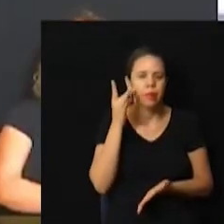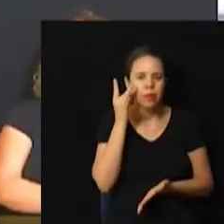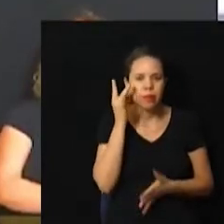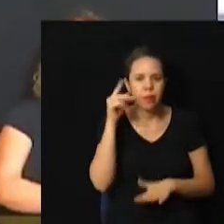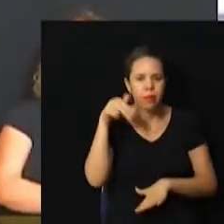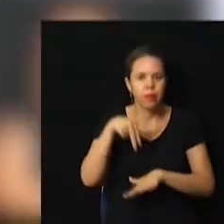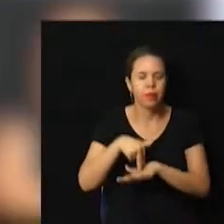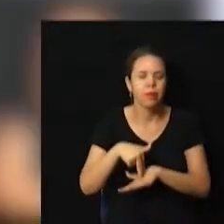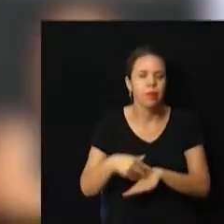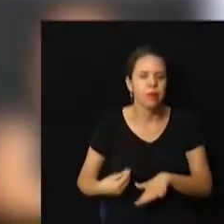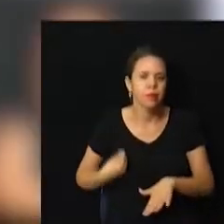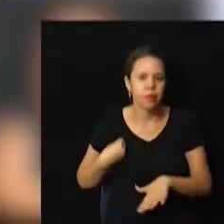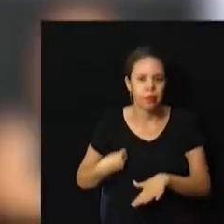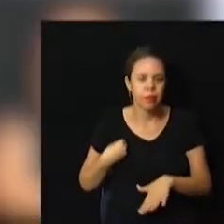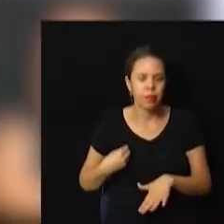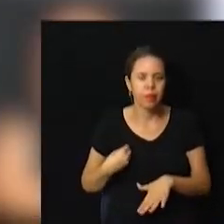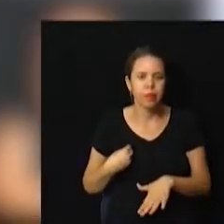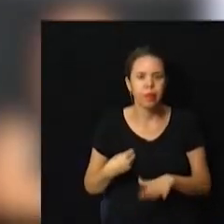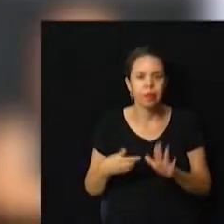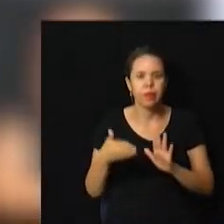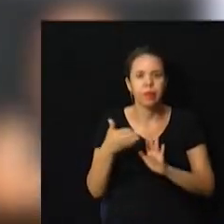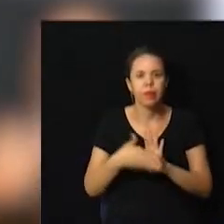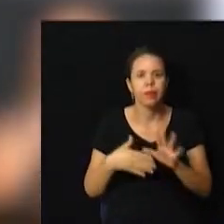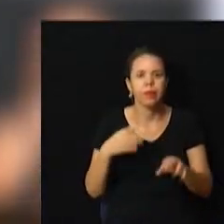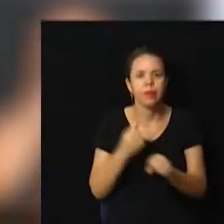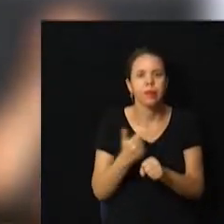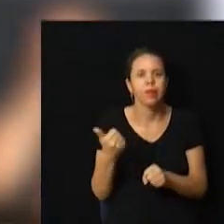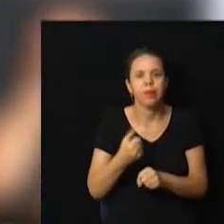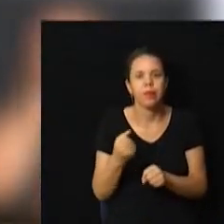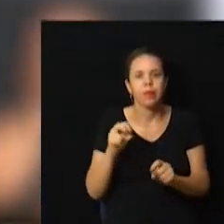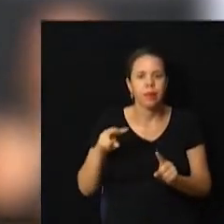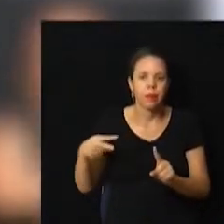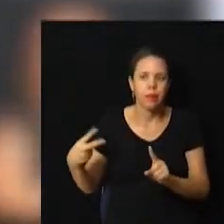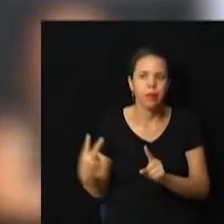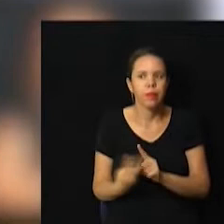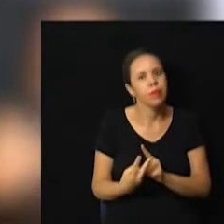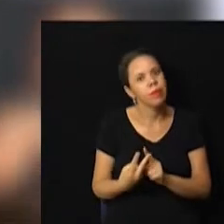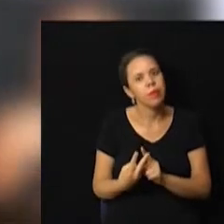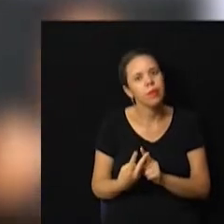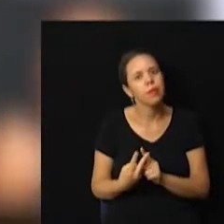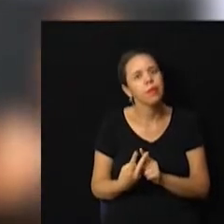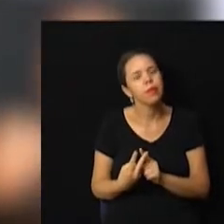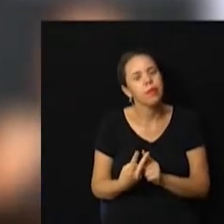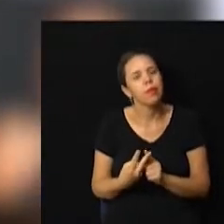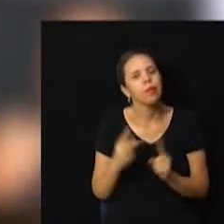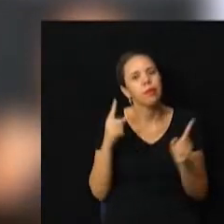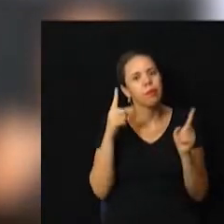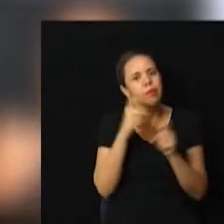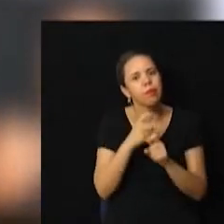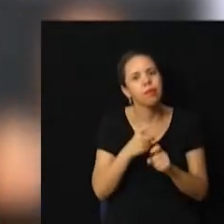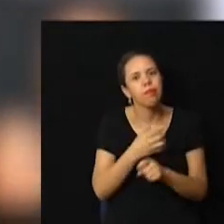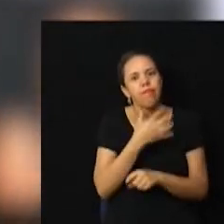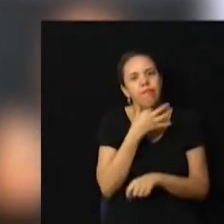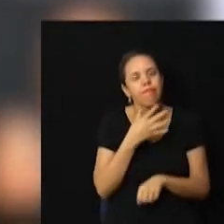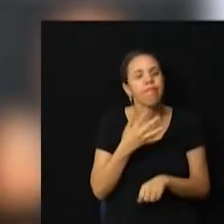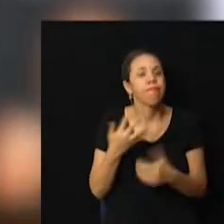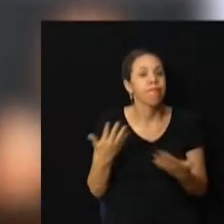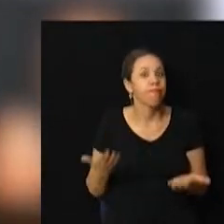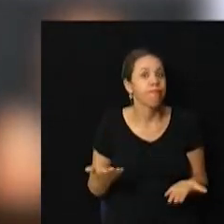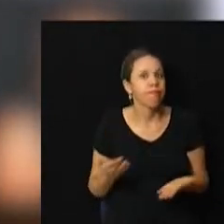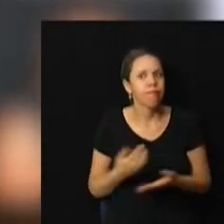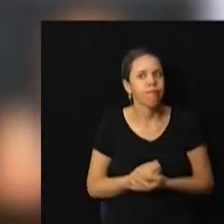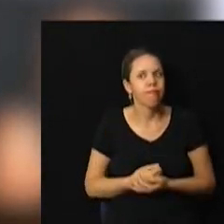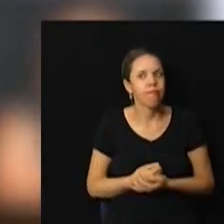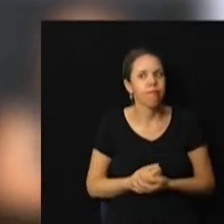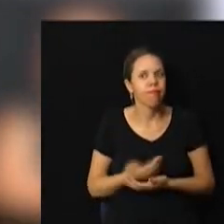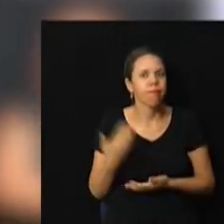marcou presença. Quando nós assumimos a primeira prestação, nós tínhamos uma perspectiva assim, extremamente dura,